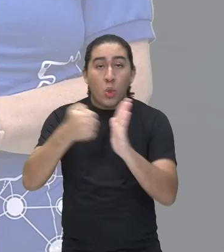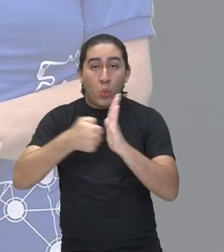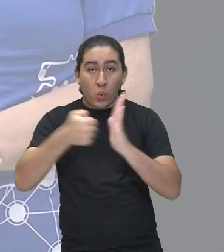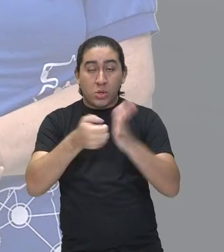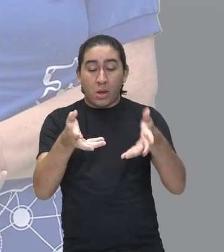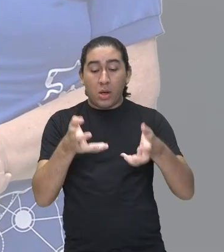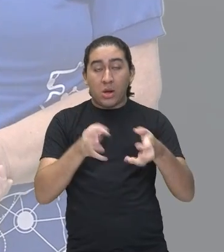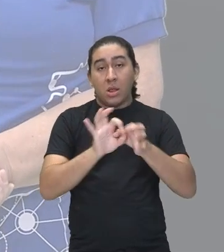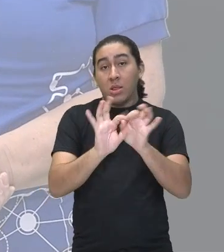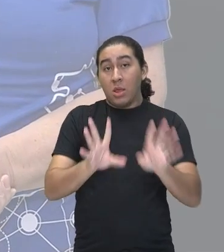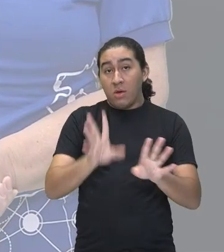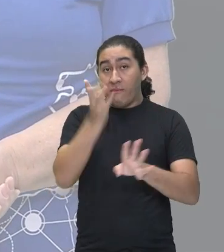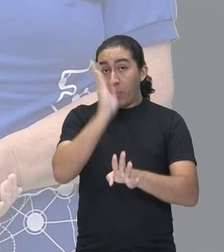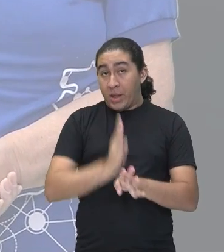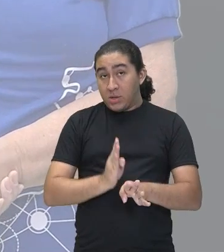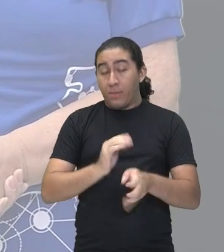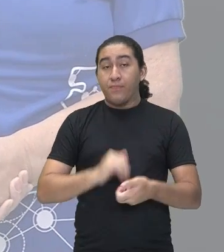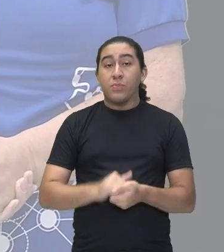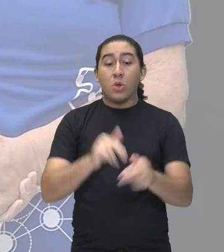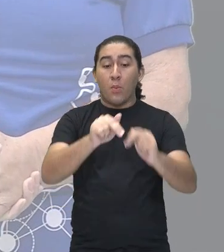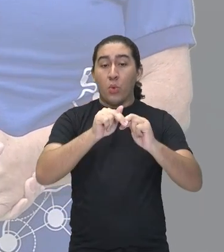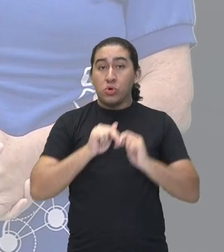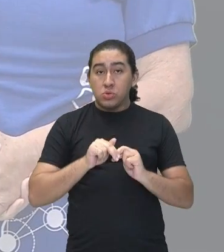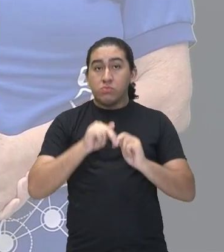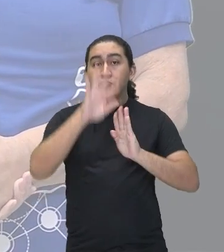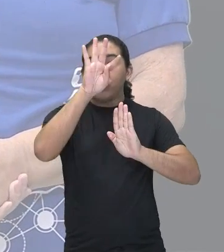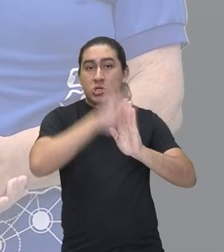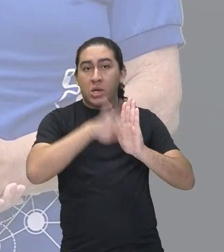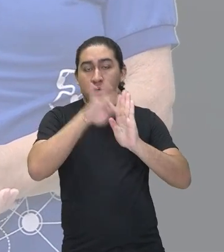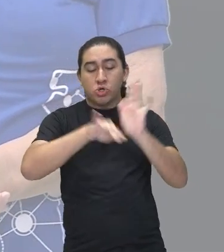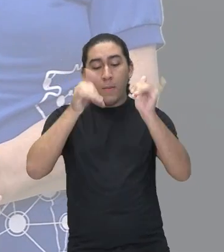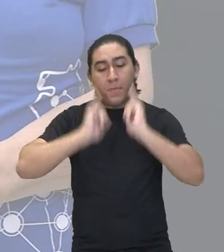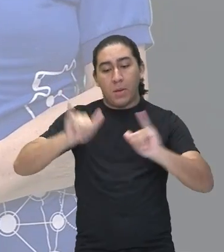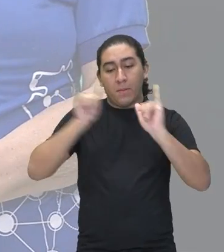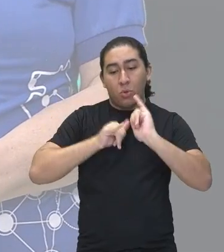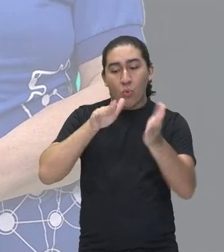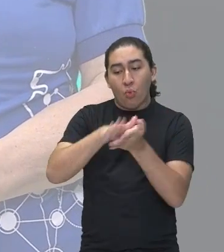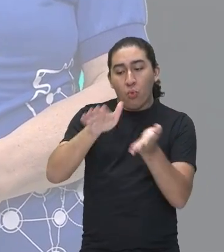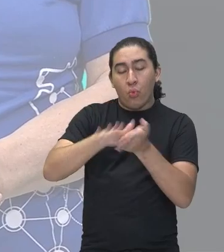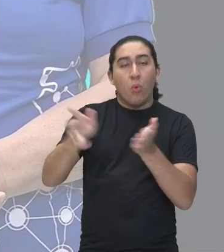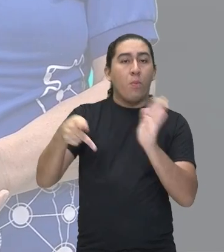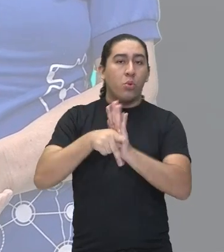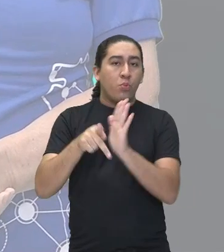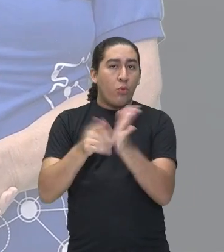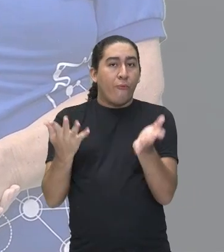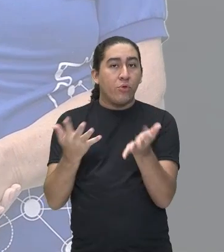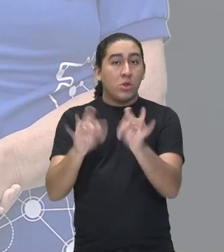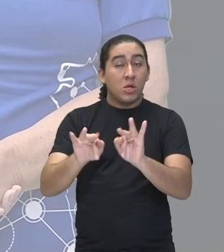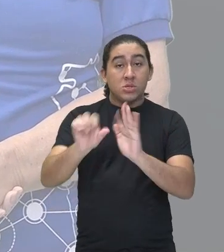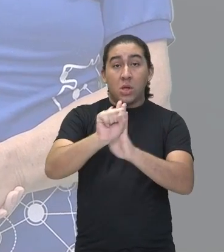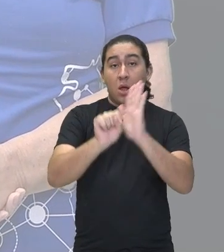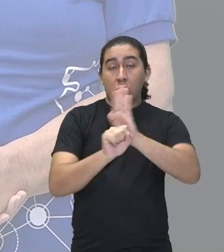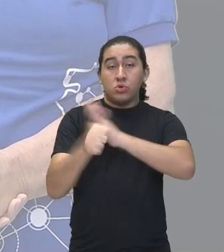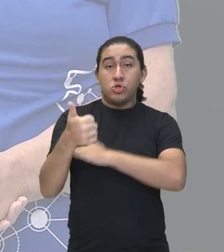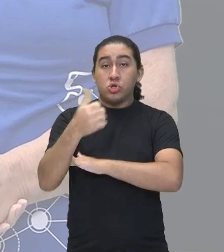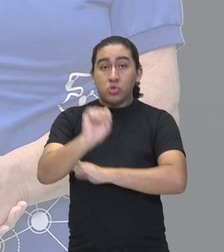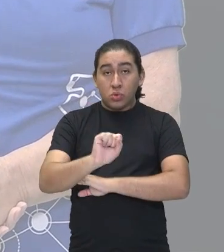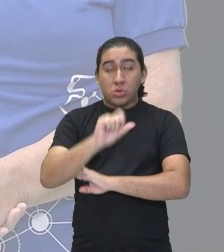né? Por esse motivo, os textos que circulavam na cidade no final do século XVIII foram marcados